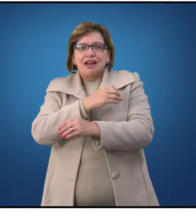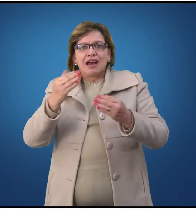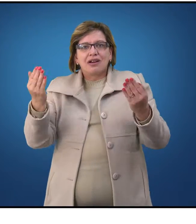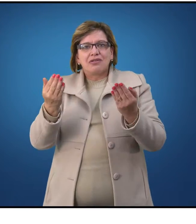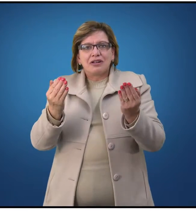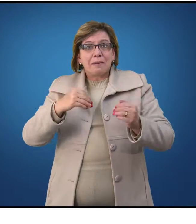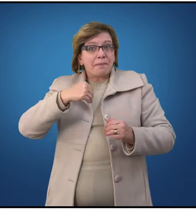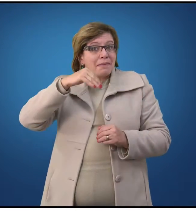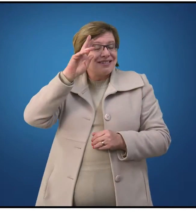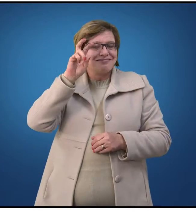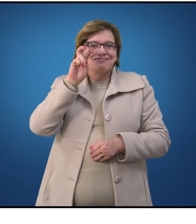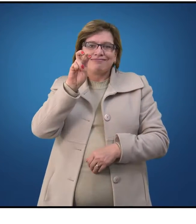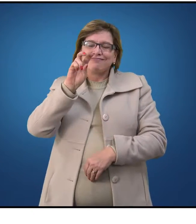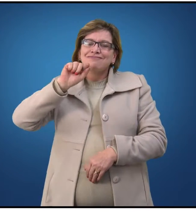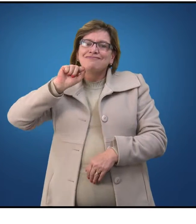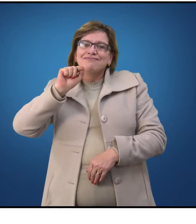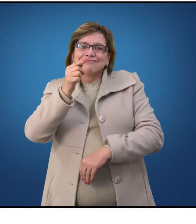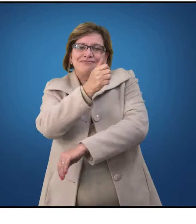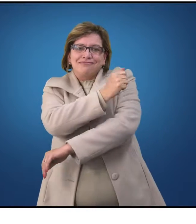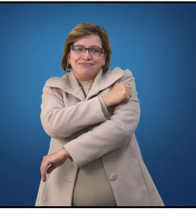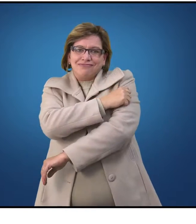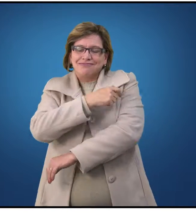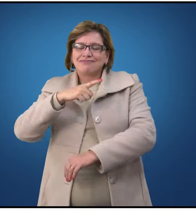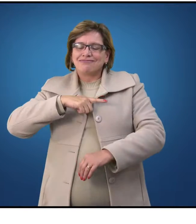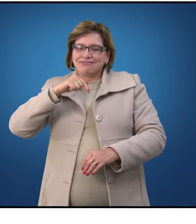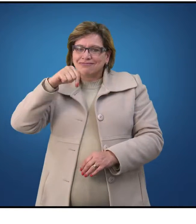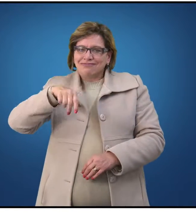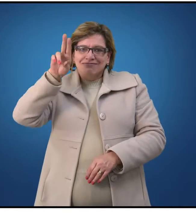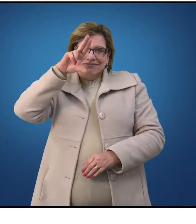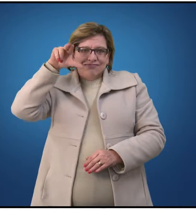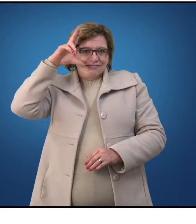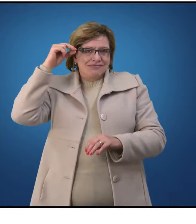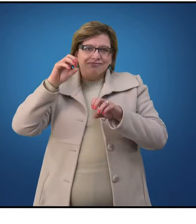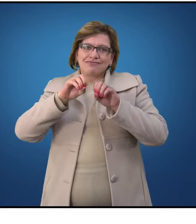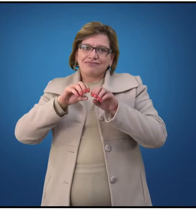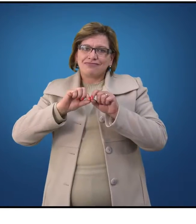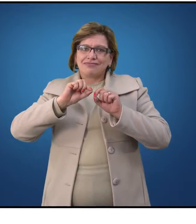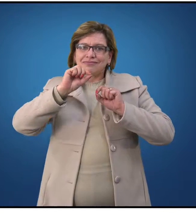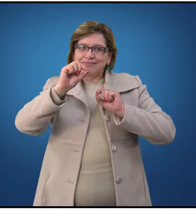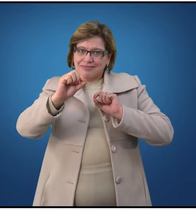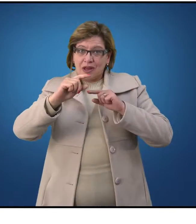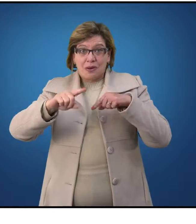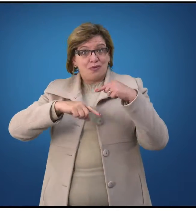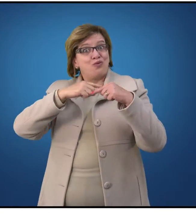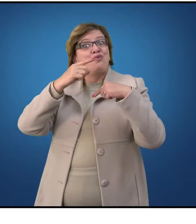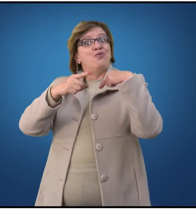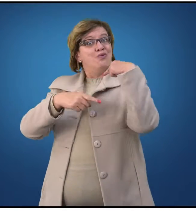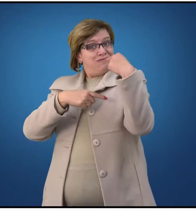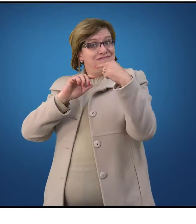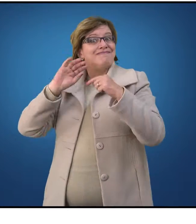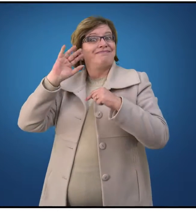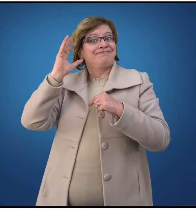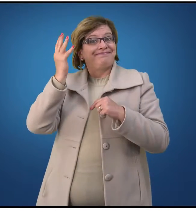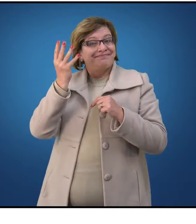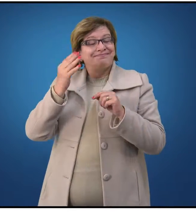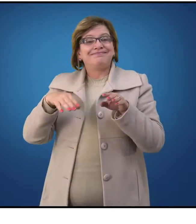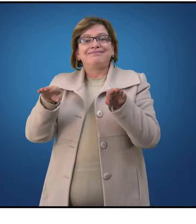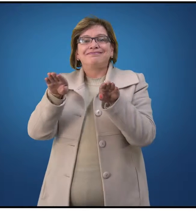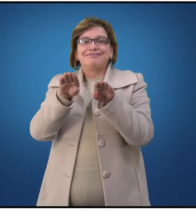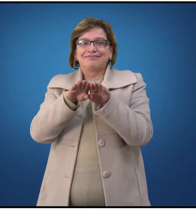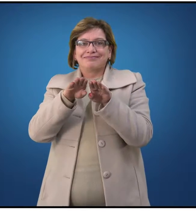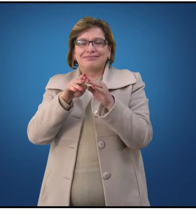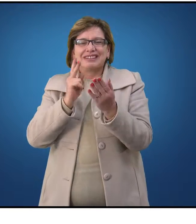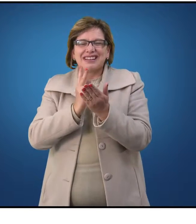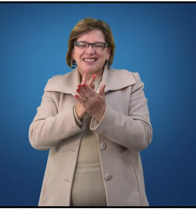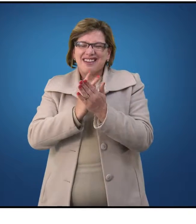de mais de 5.000 alunos na educação à distância, então é uma evolução muito grande. E além disso, nós sempre